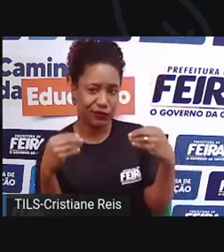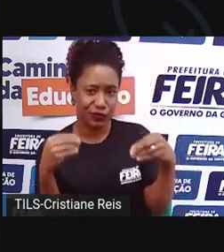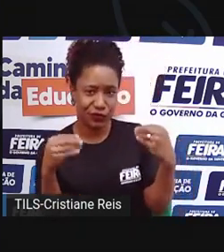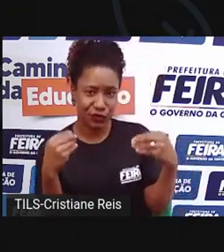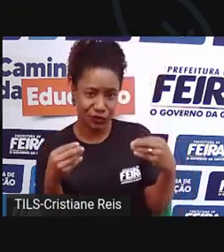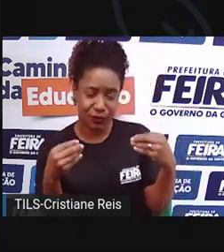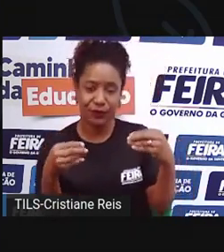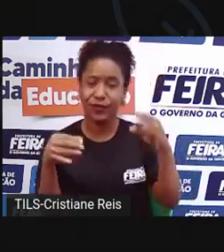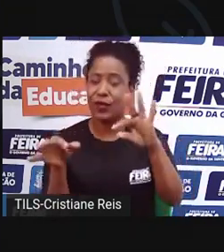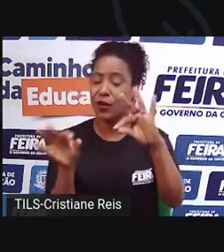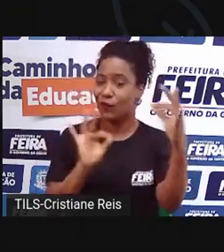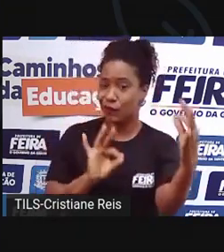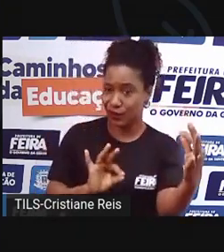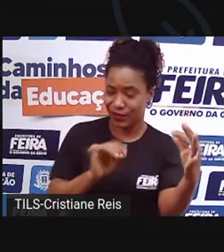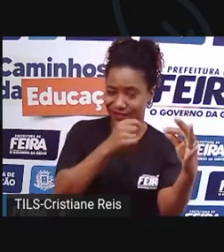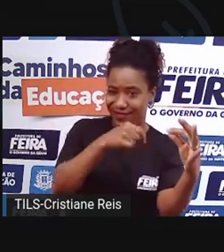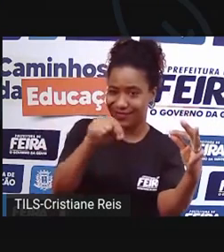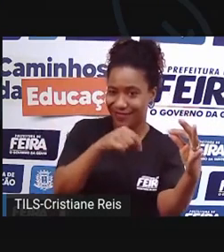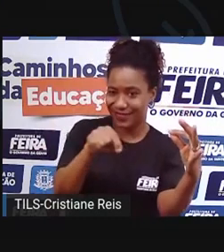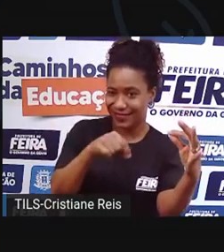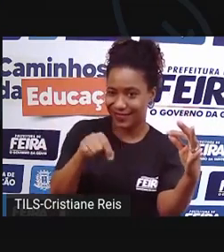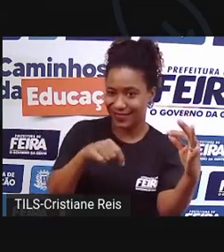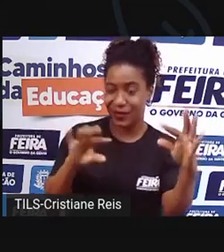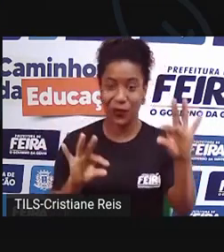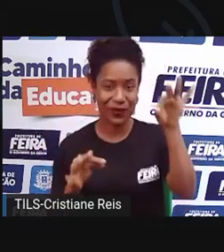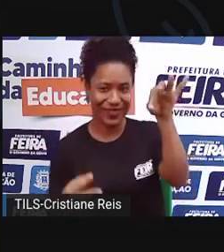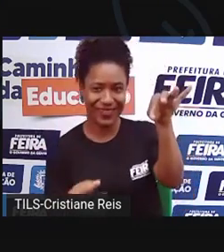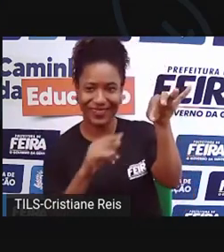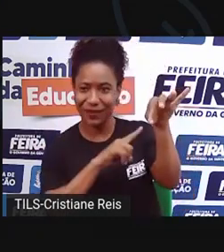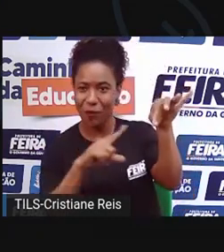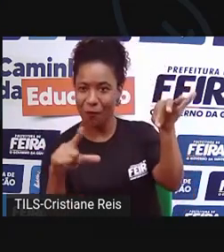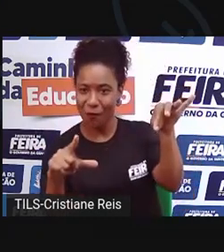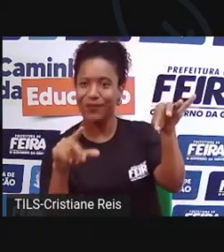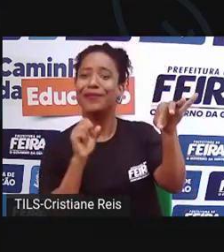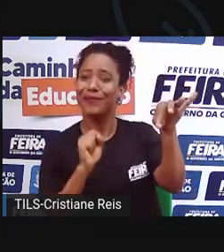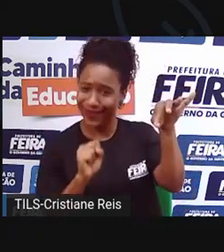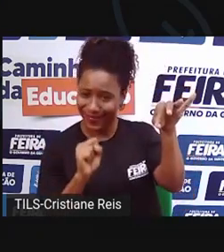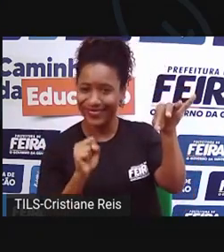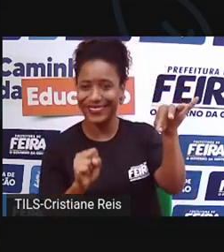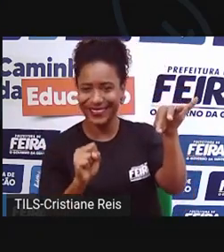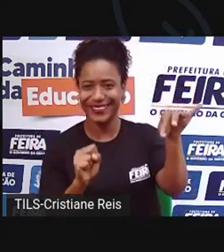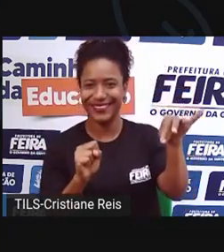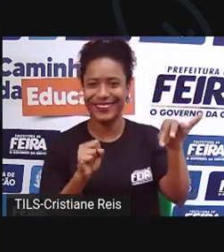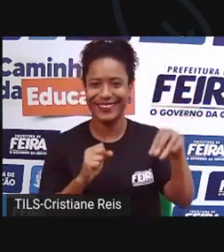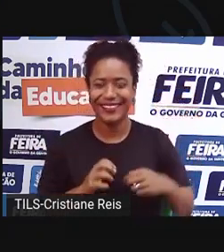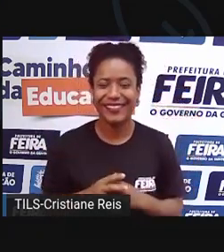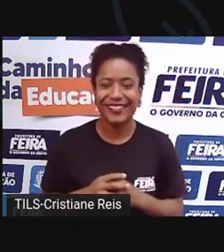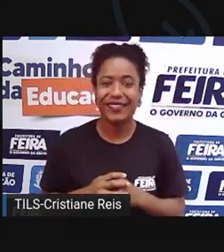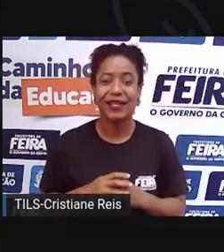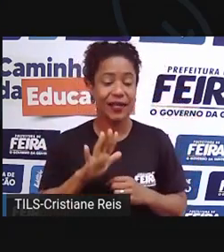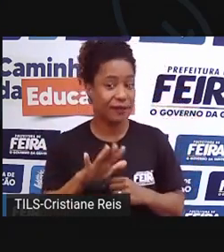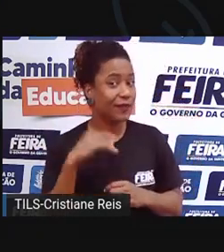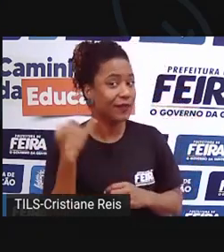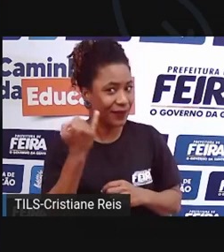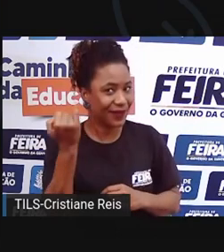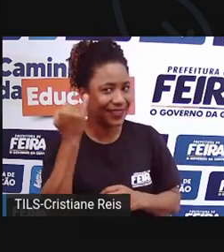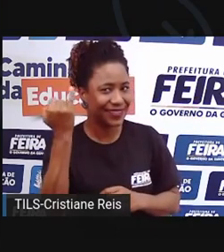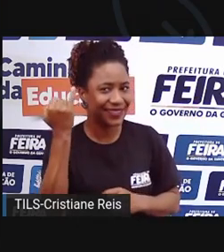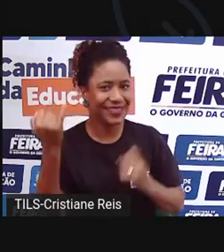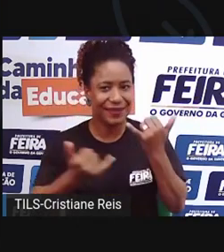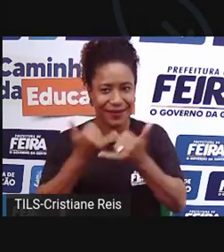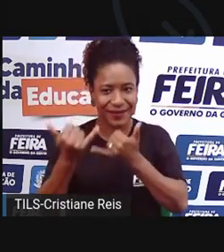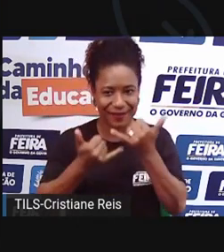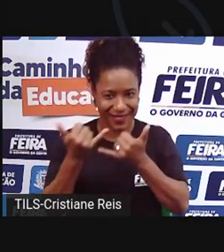uma folha que vocês já usaram e podem reciclar do outro lado. Pode ser também, tá bom? O importante é brincar. Não